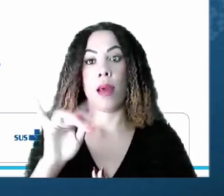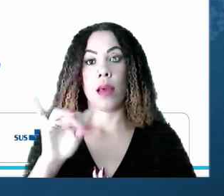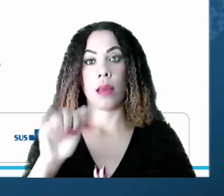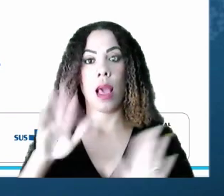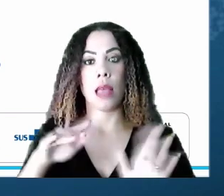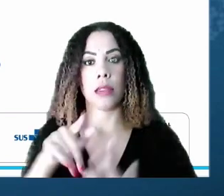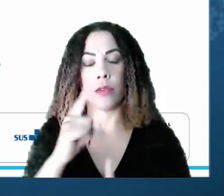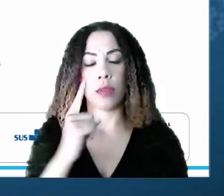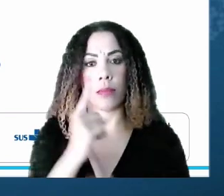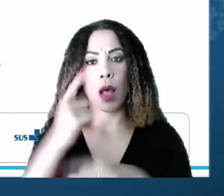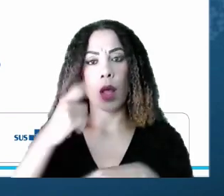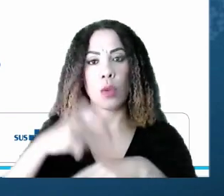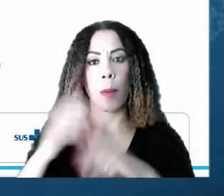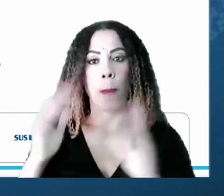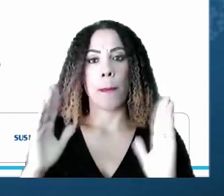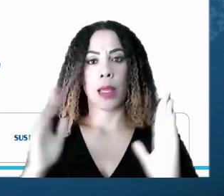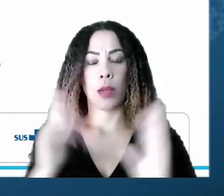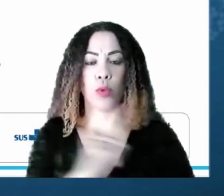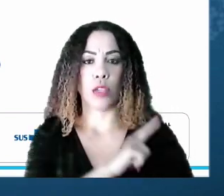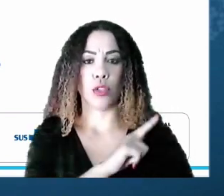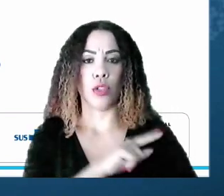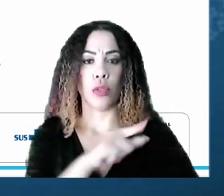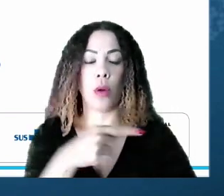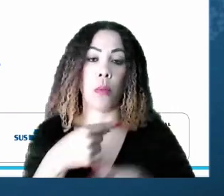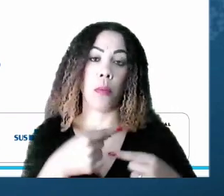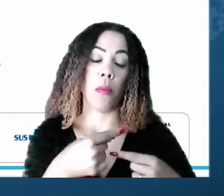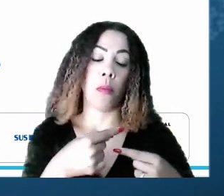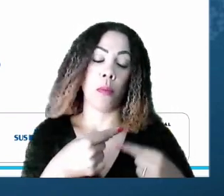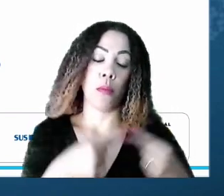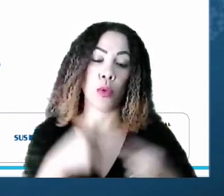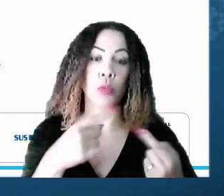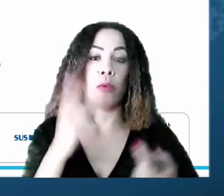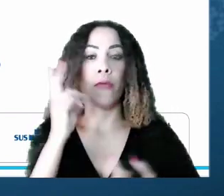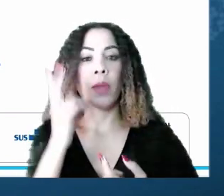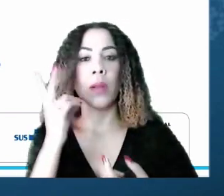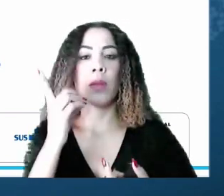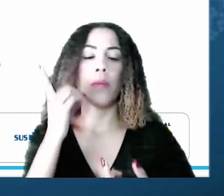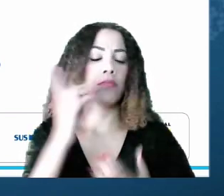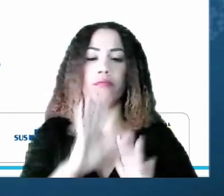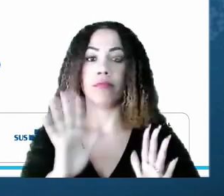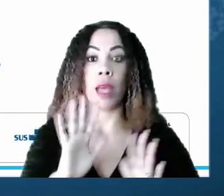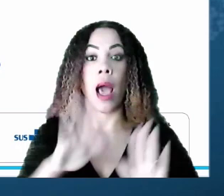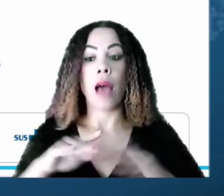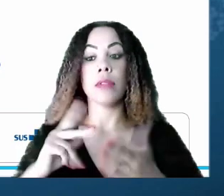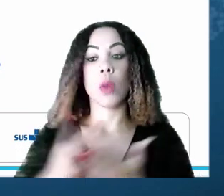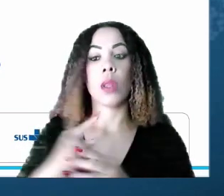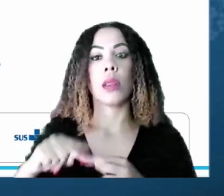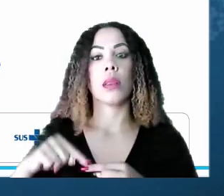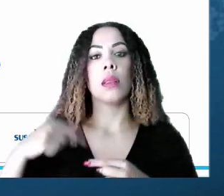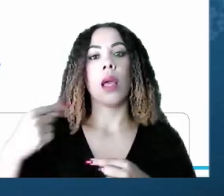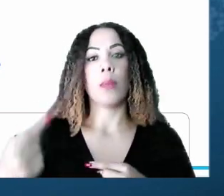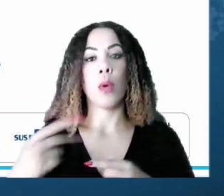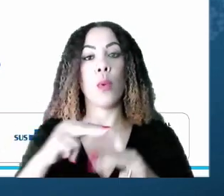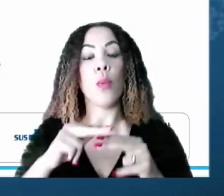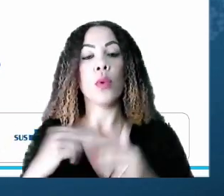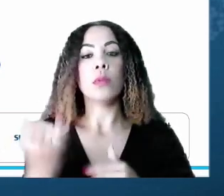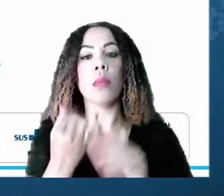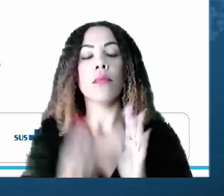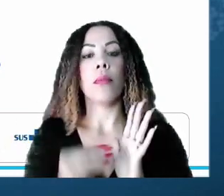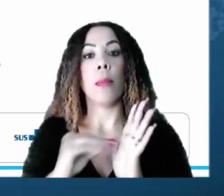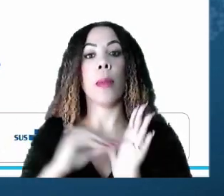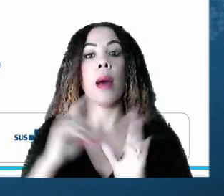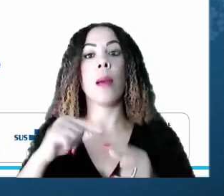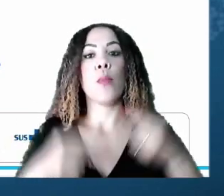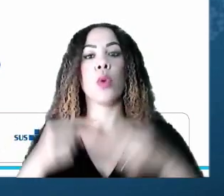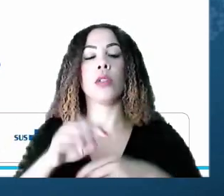do político, né? Então, a gente tem que perpassar isso, tornar uma política de Estado e não de governo. Então, esse